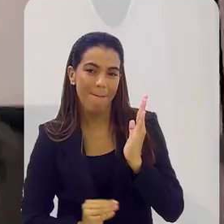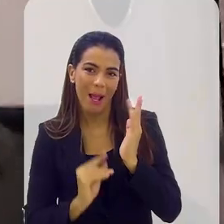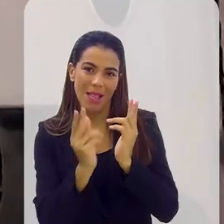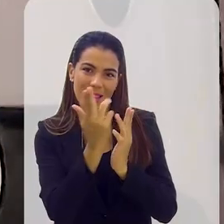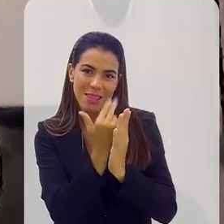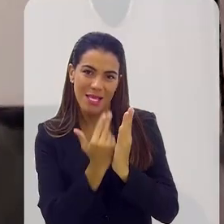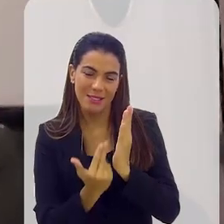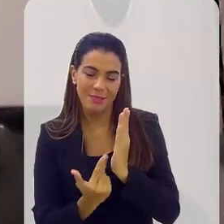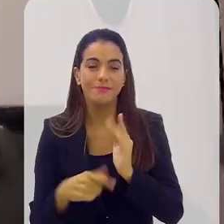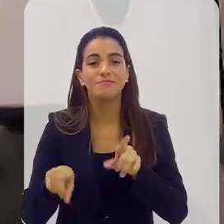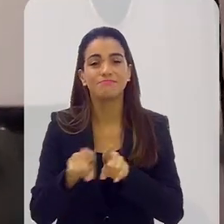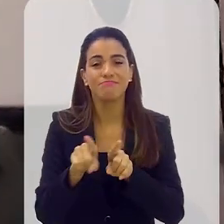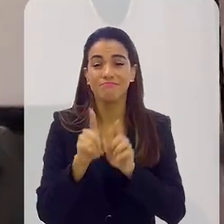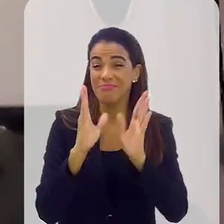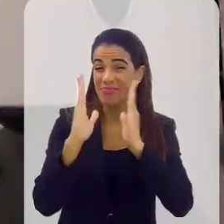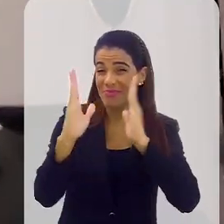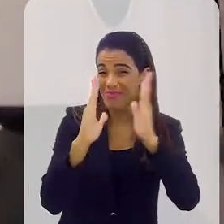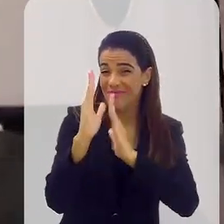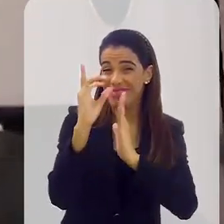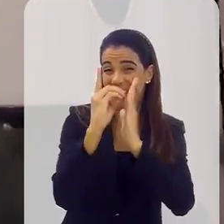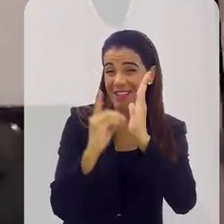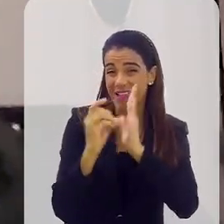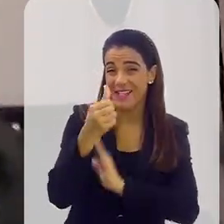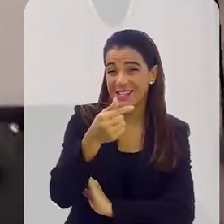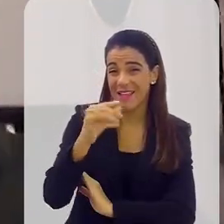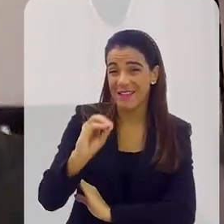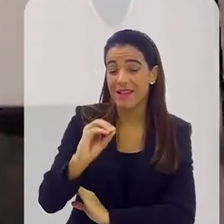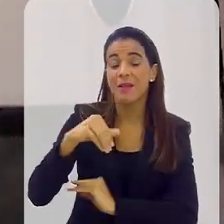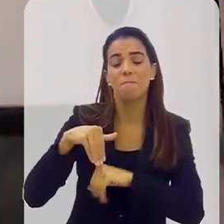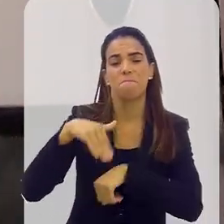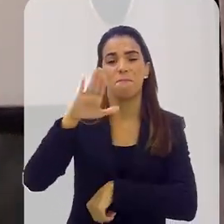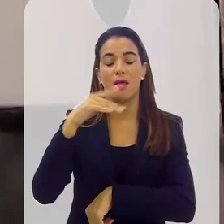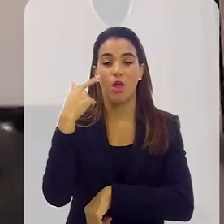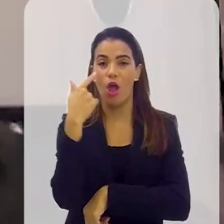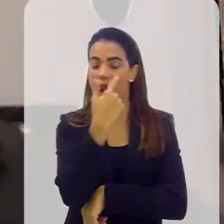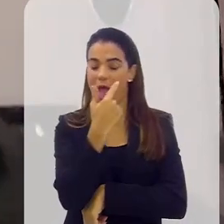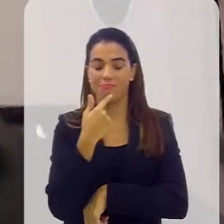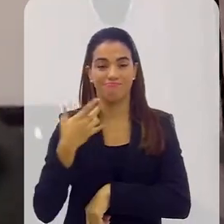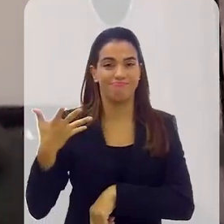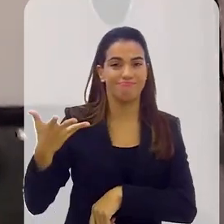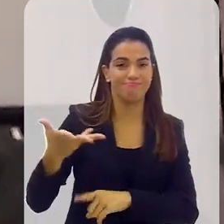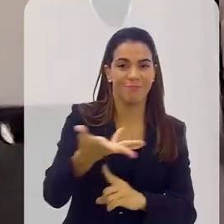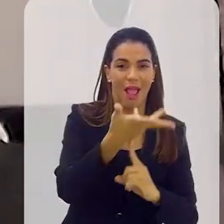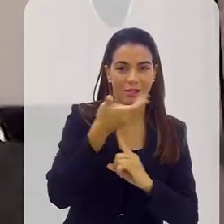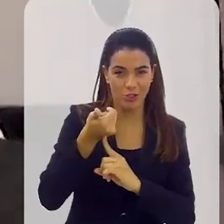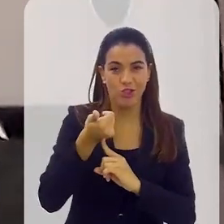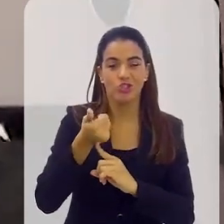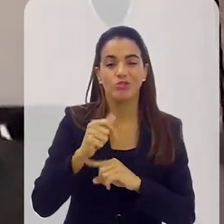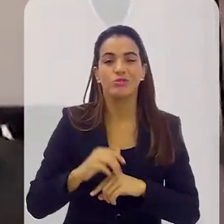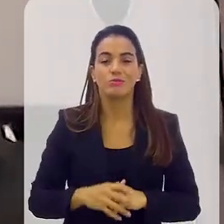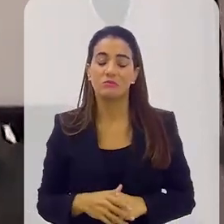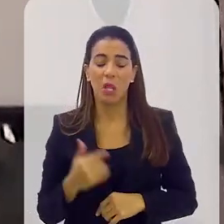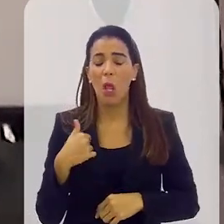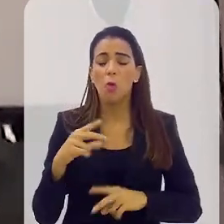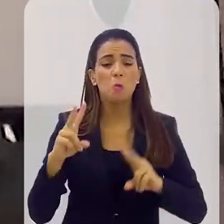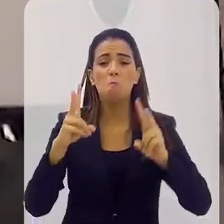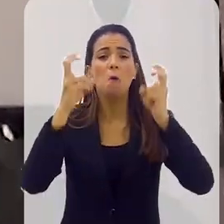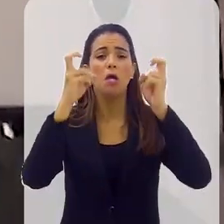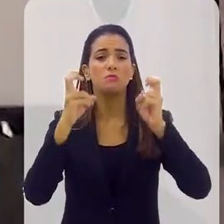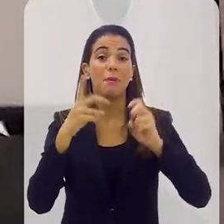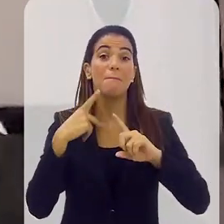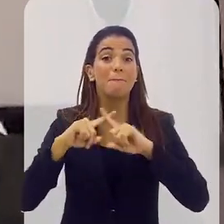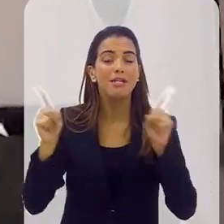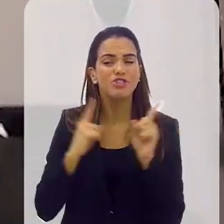anos 70, né, você tinha um olhar mais artístico para algumas atividades, né? Então, mesmo sem você perceber, você estava